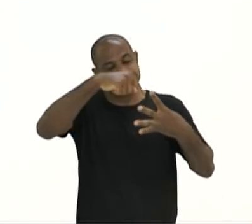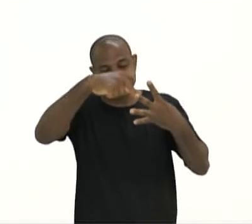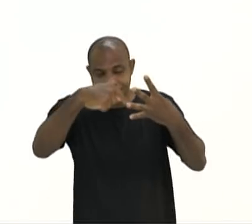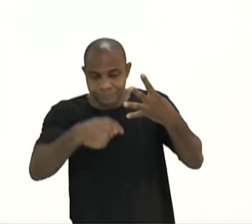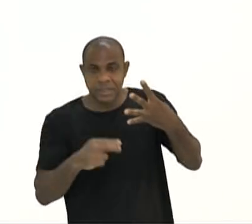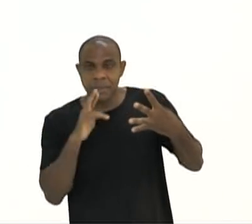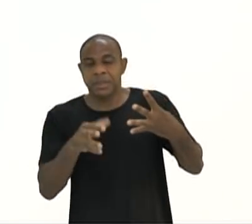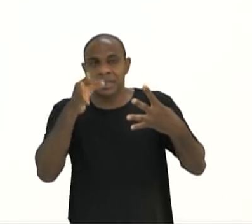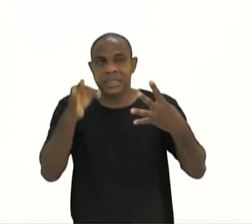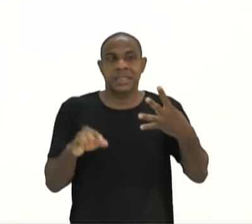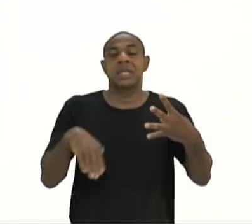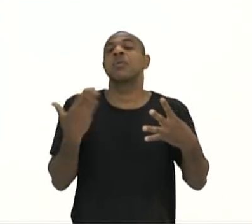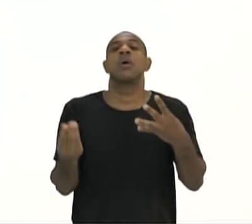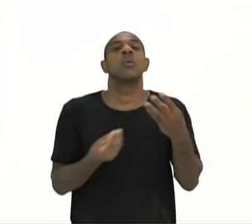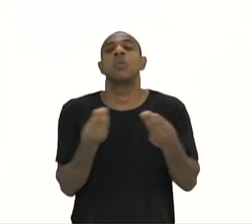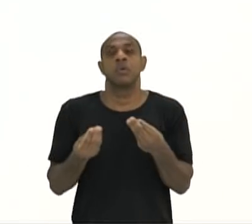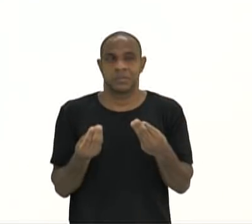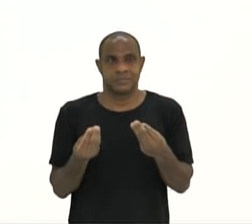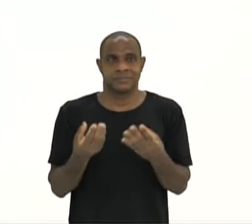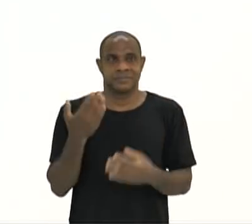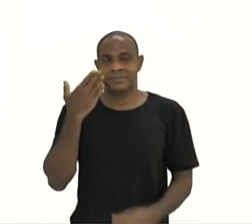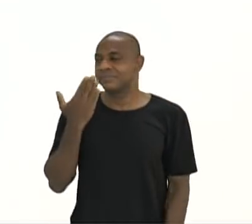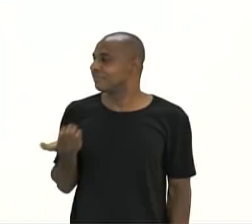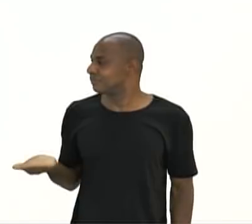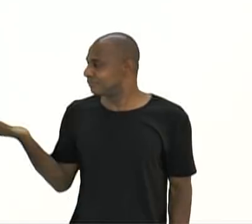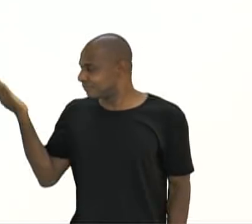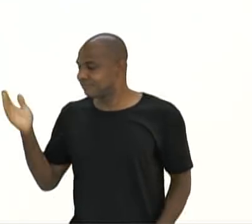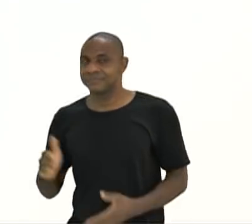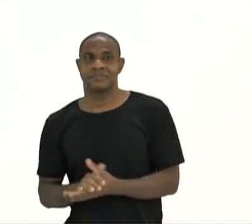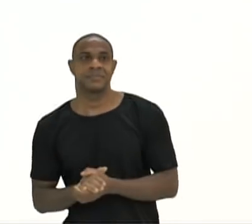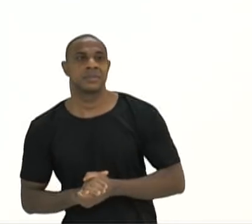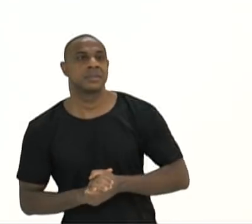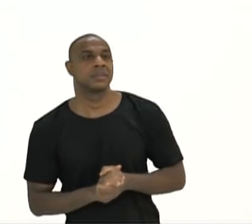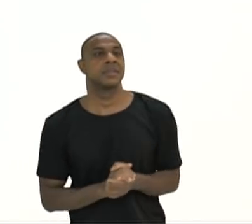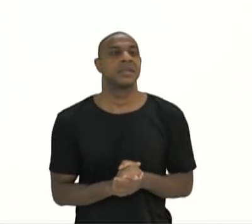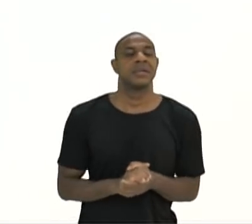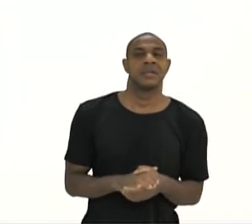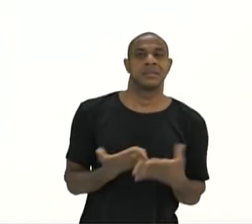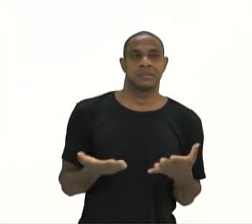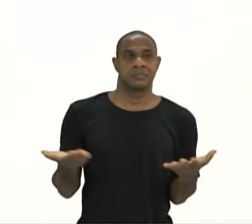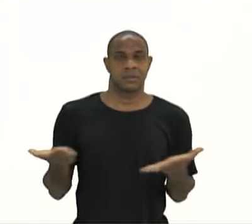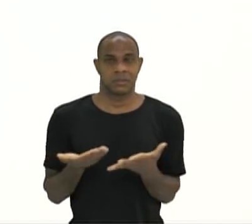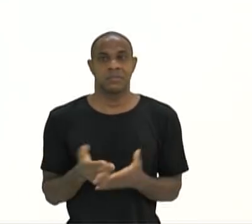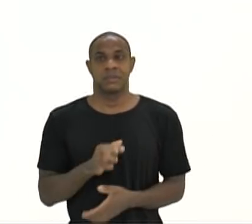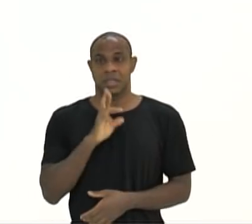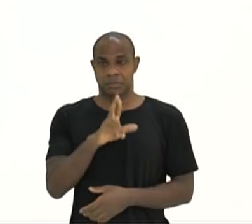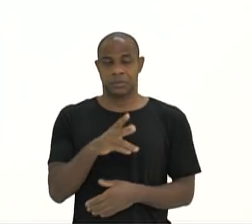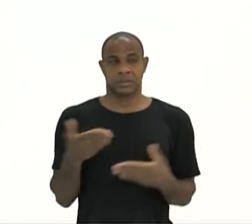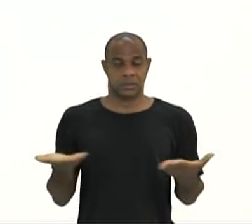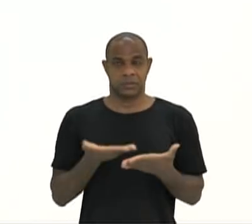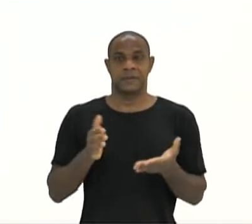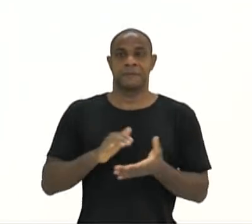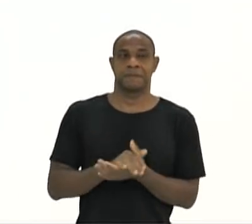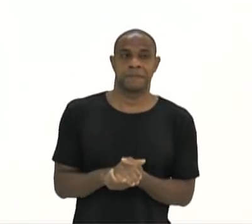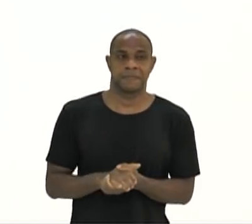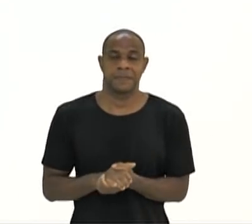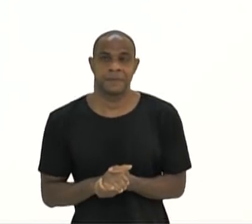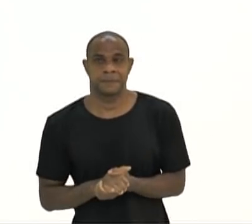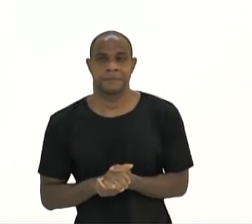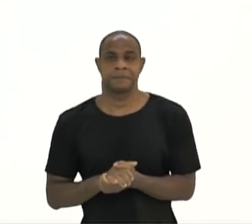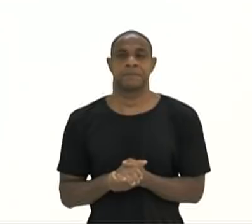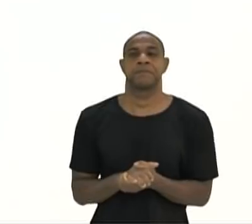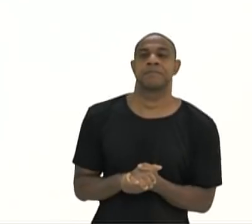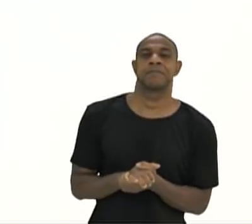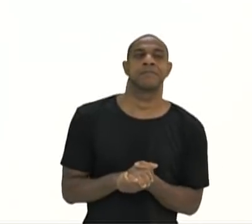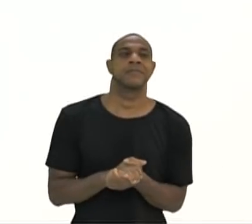letra C, fotos aéreas, imagens de radar e satélites. E na letra D, termógrafos, bússolas